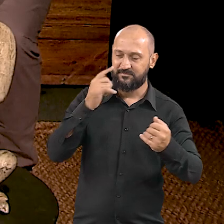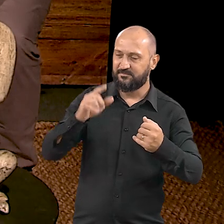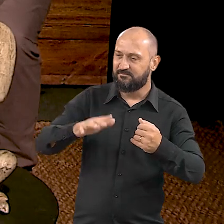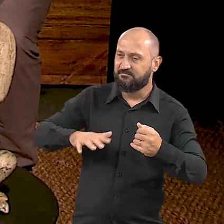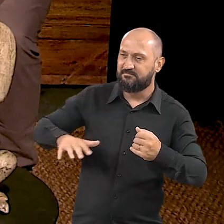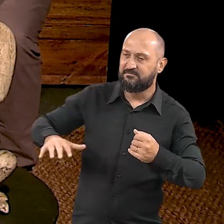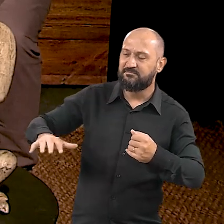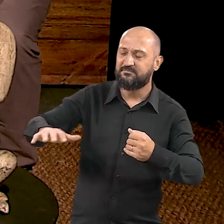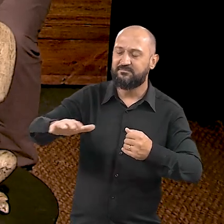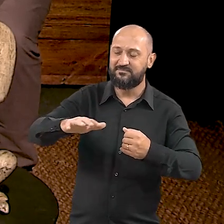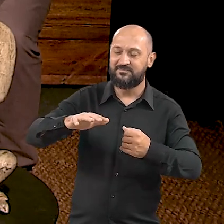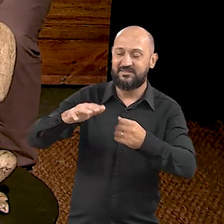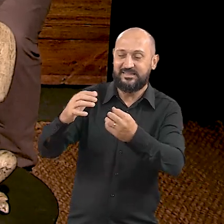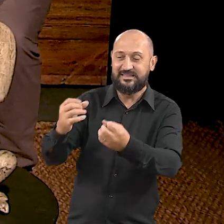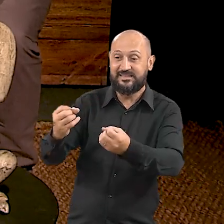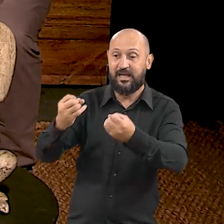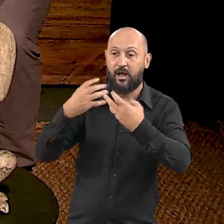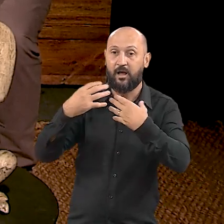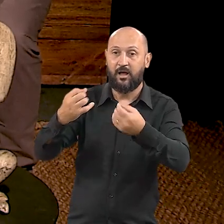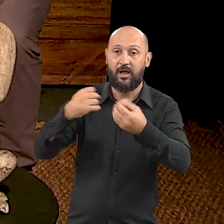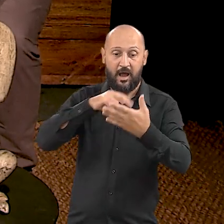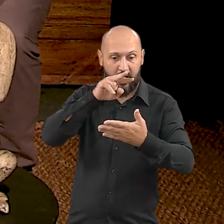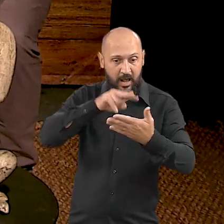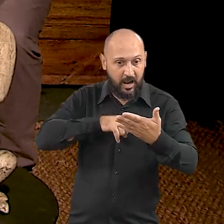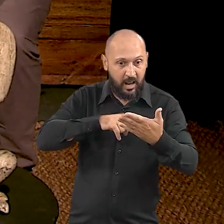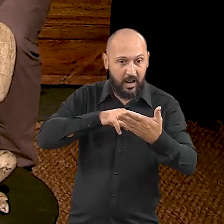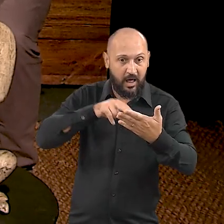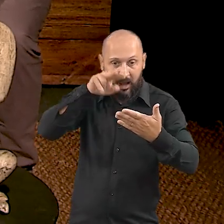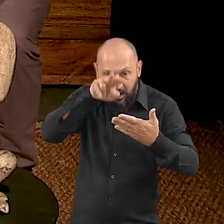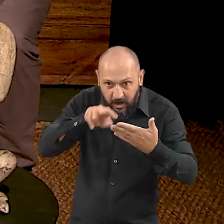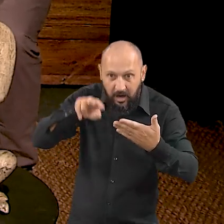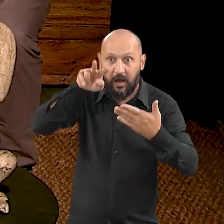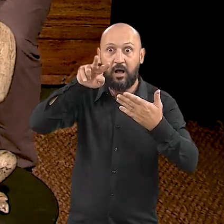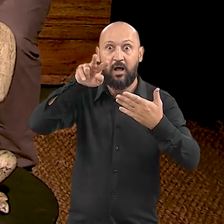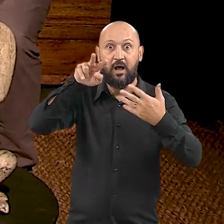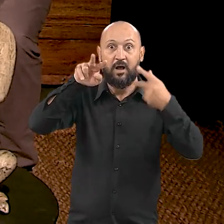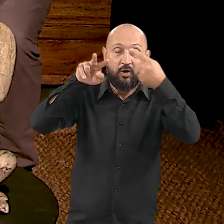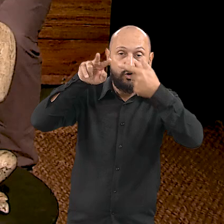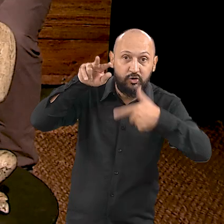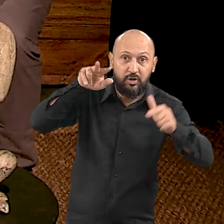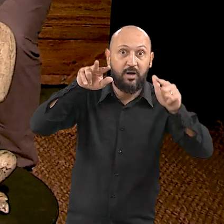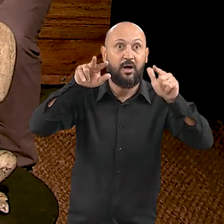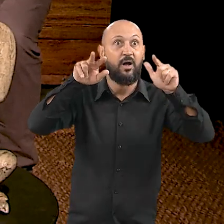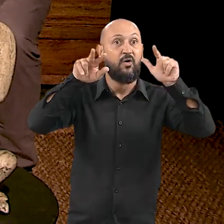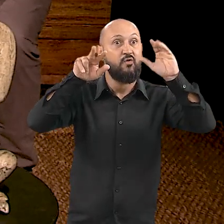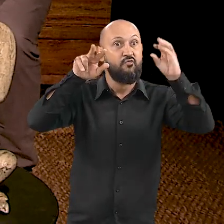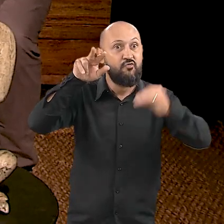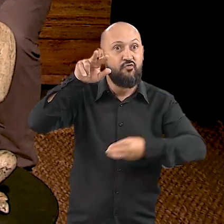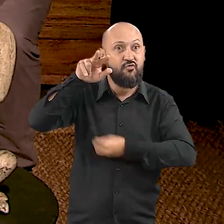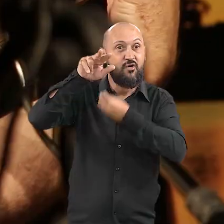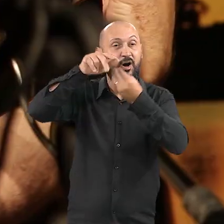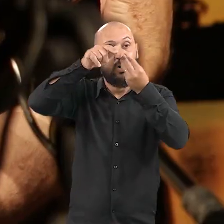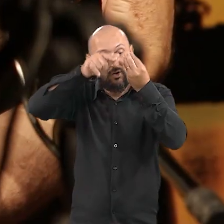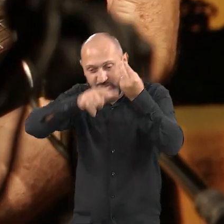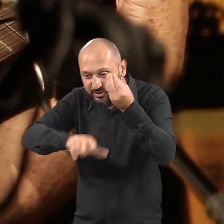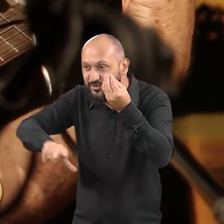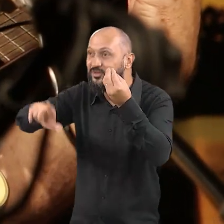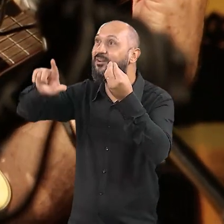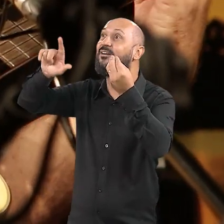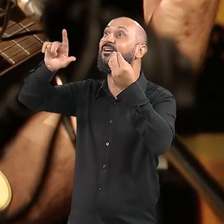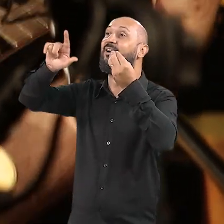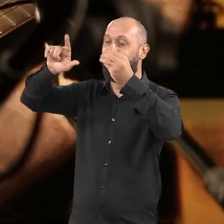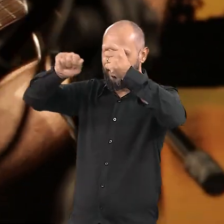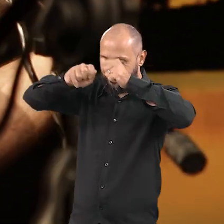Nequinho, me ensinaste a reler, reolhar, reviver as grandezas